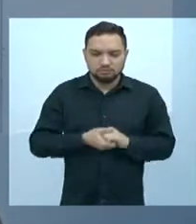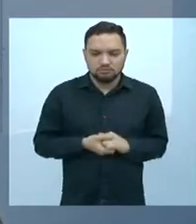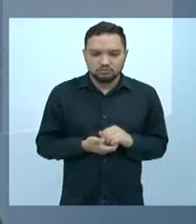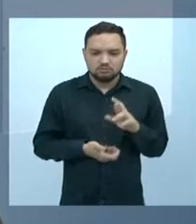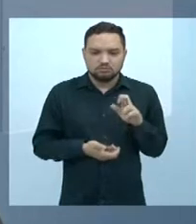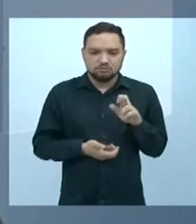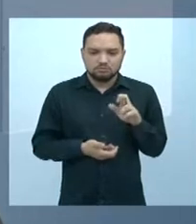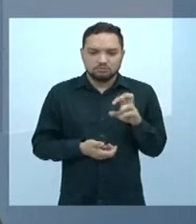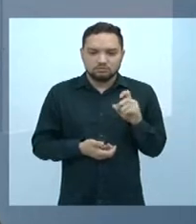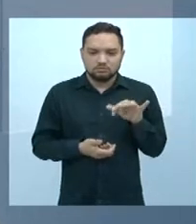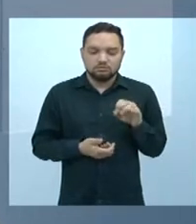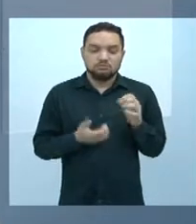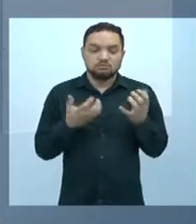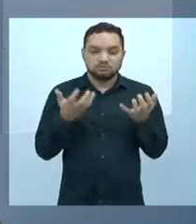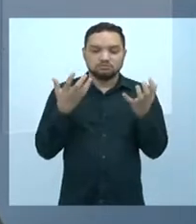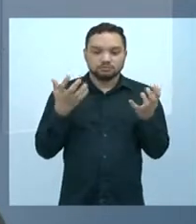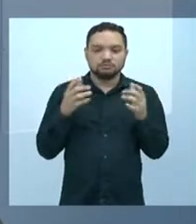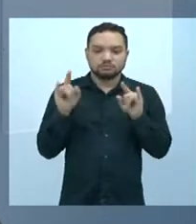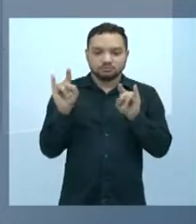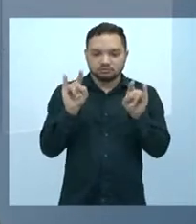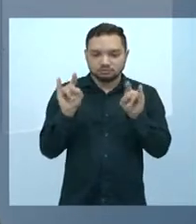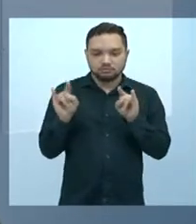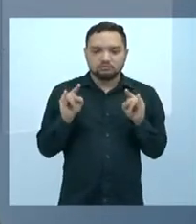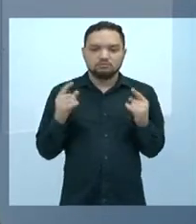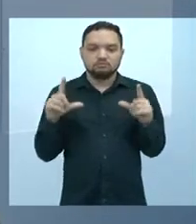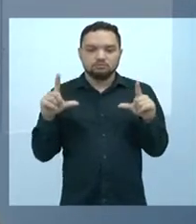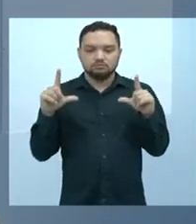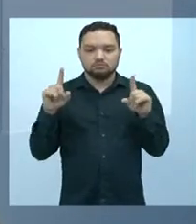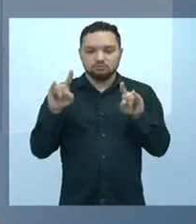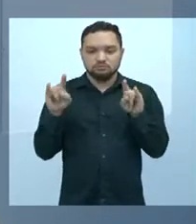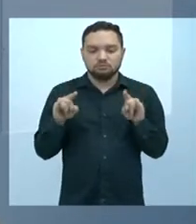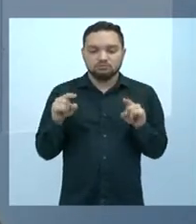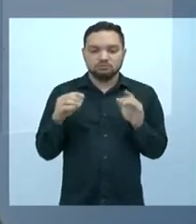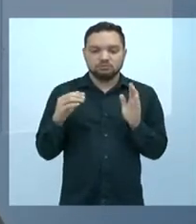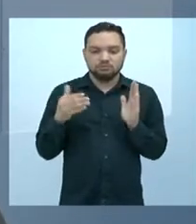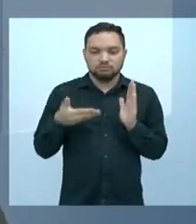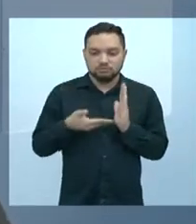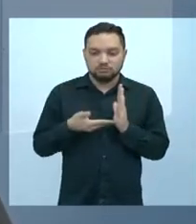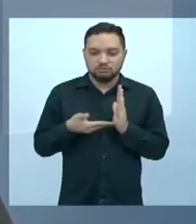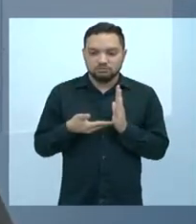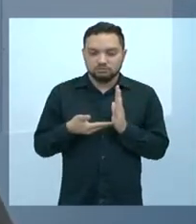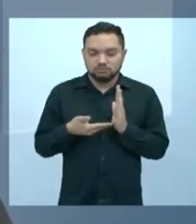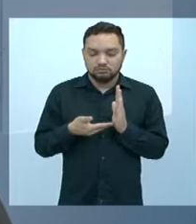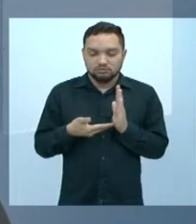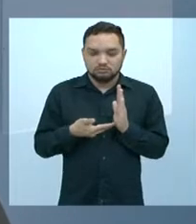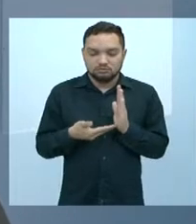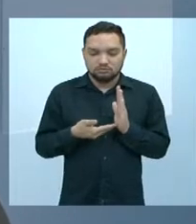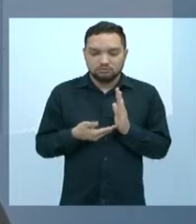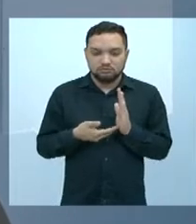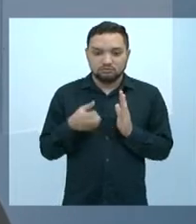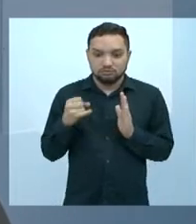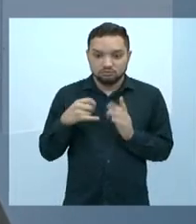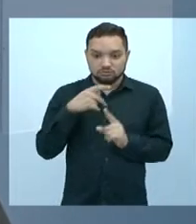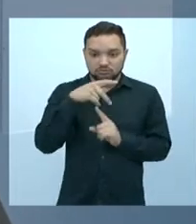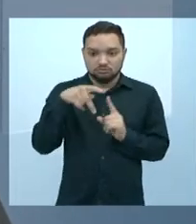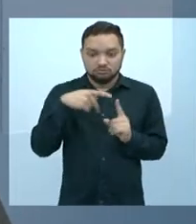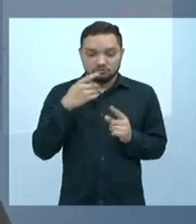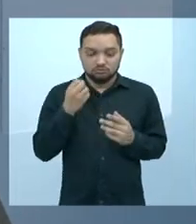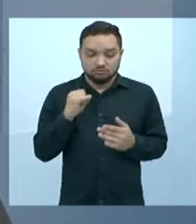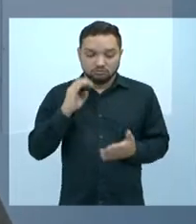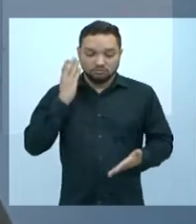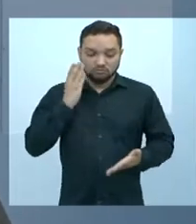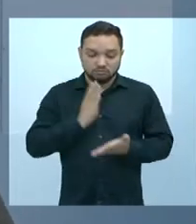Maia deixa bem claro que quer atrair o holofote para a Câmara, dizendo que se essa reforma da Previdência